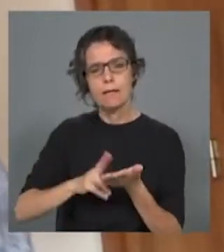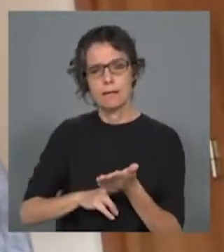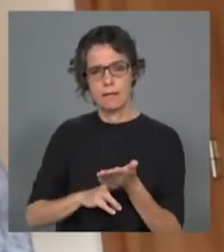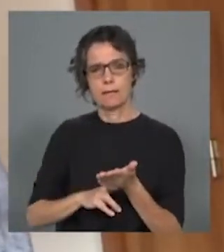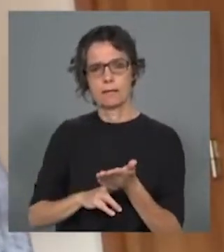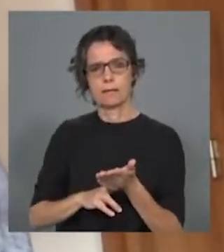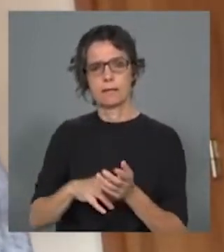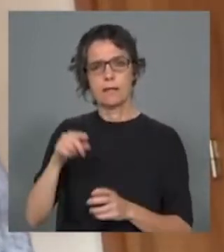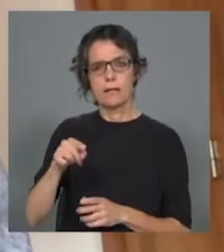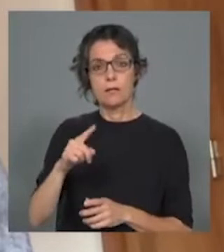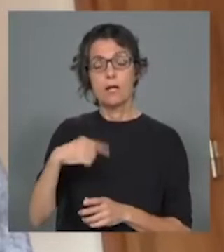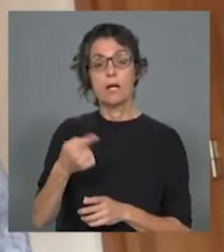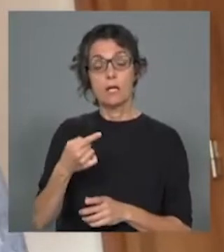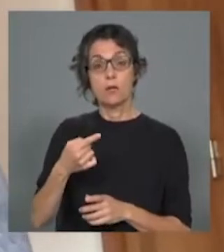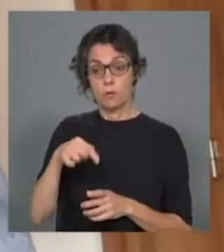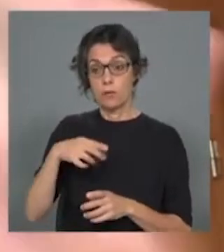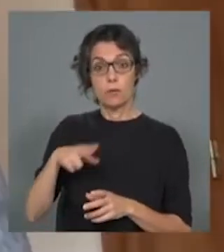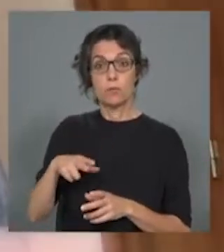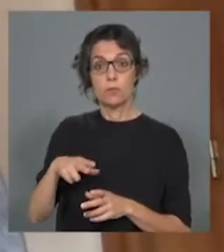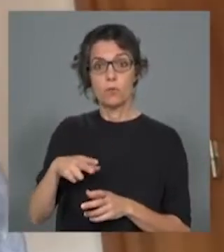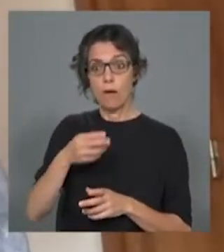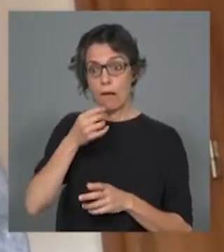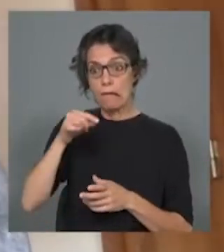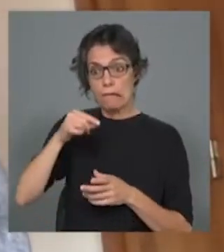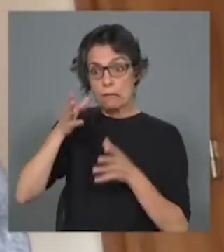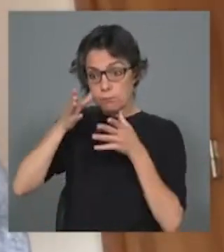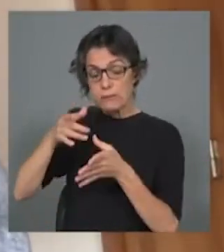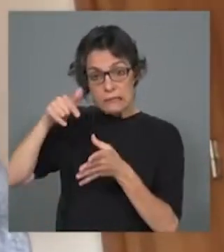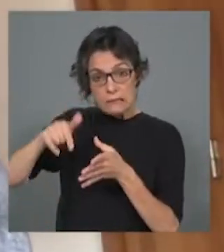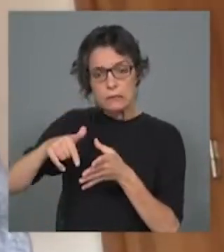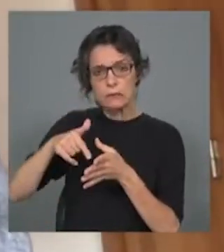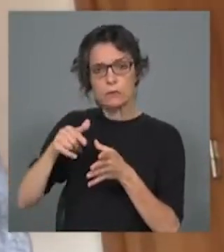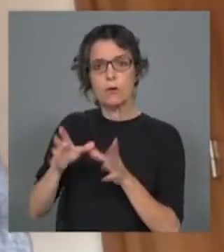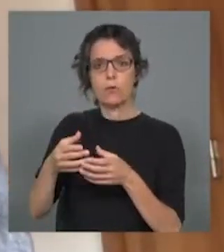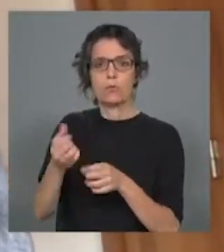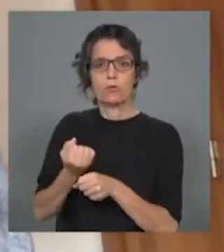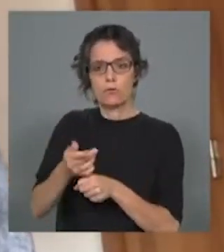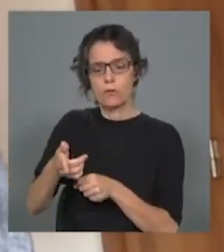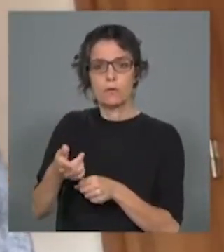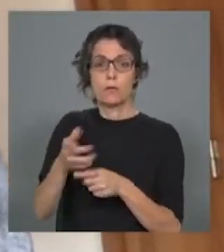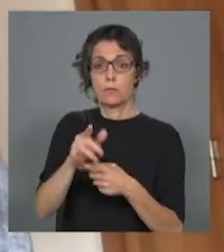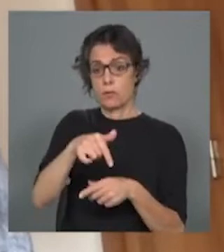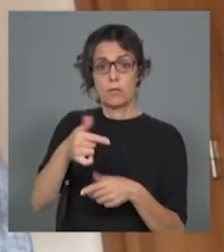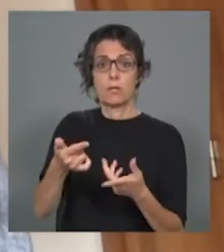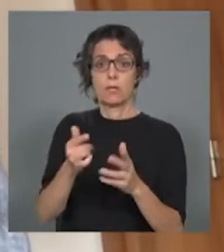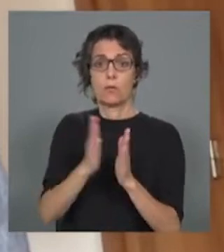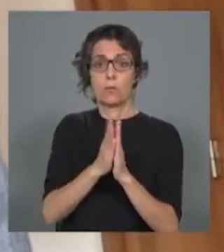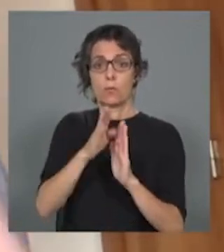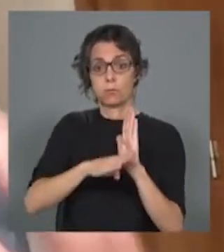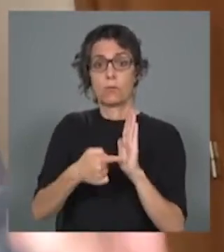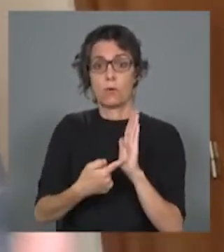temos conseguido, de facto, assegurar em Portugal e que se reflete no trabalho da Comissão de Tempos de Emissão das Confissões